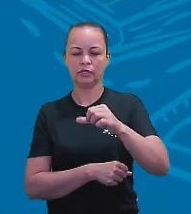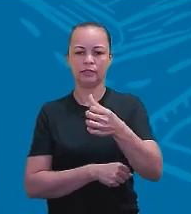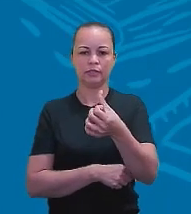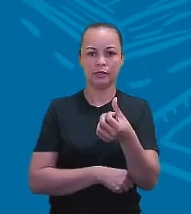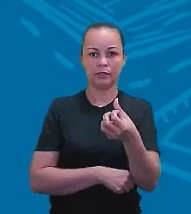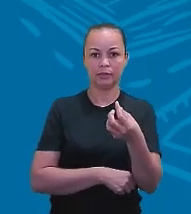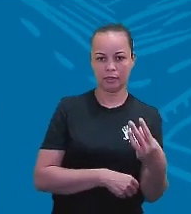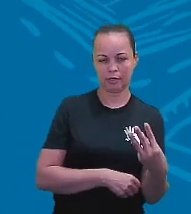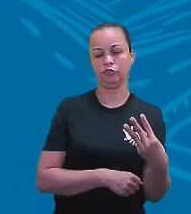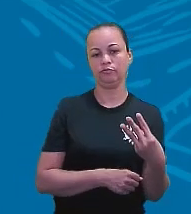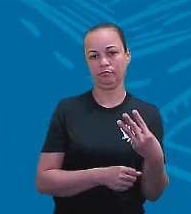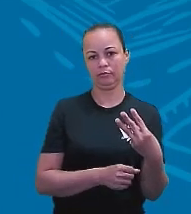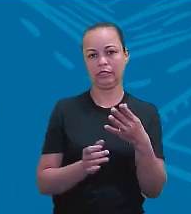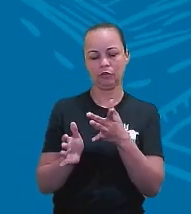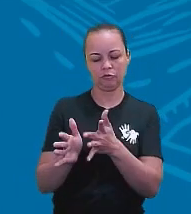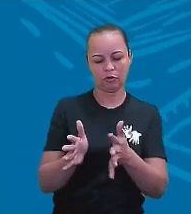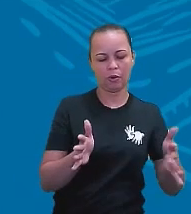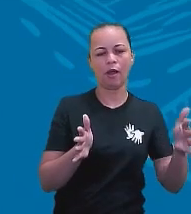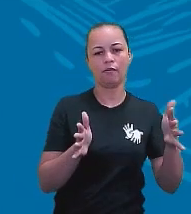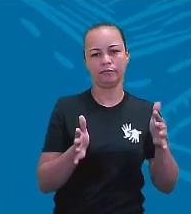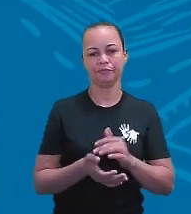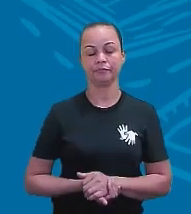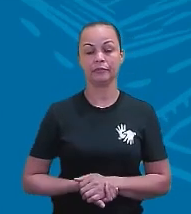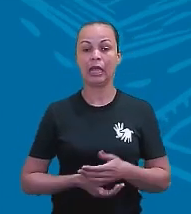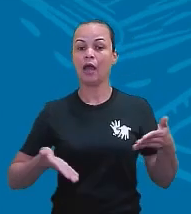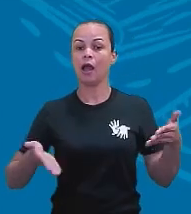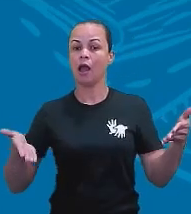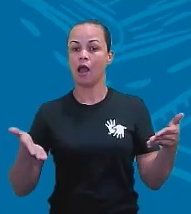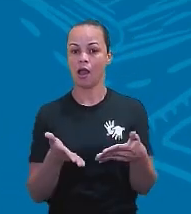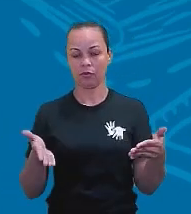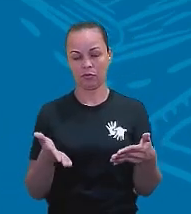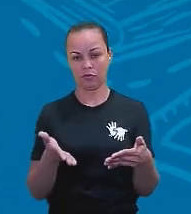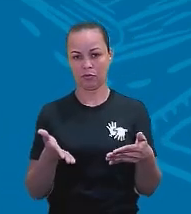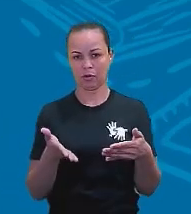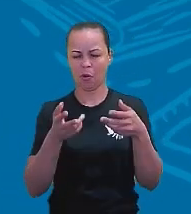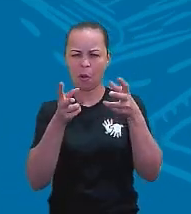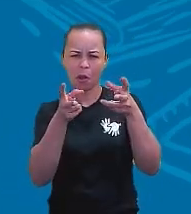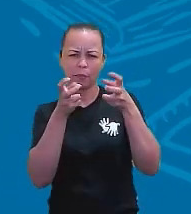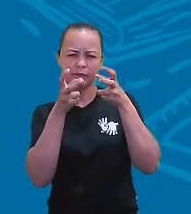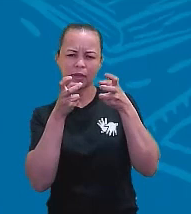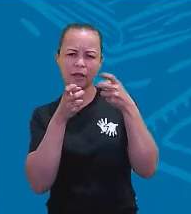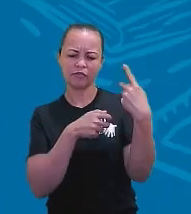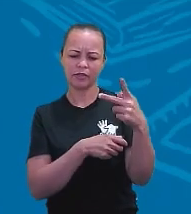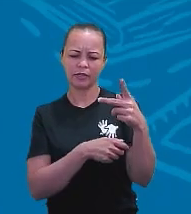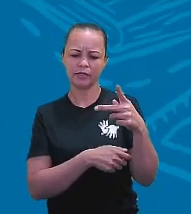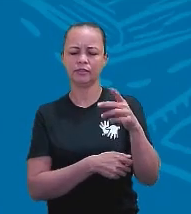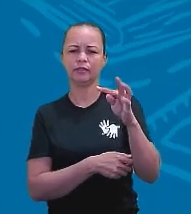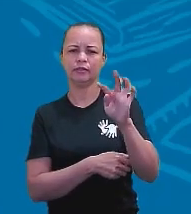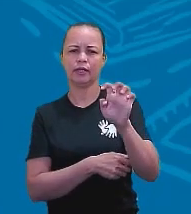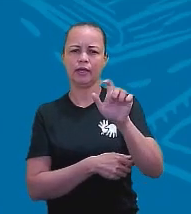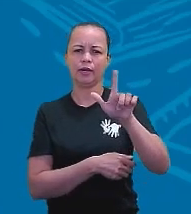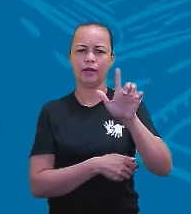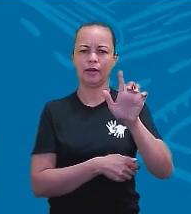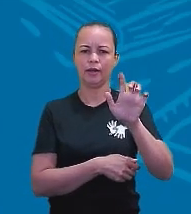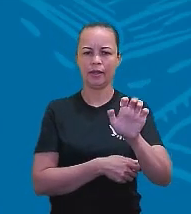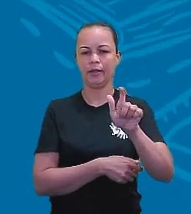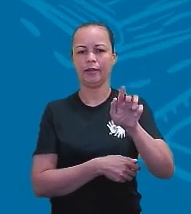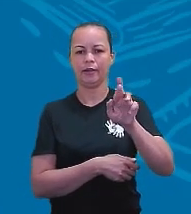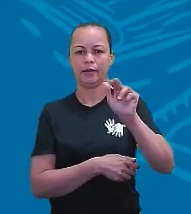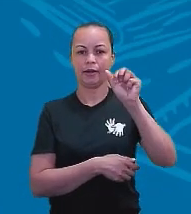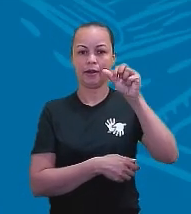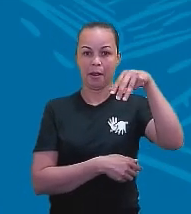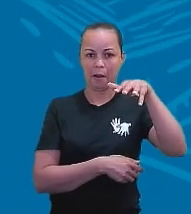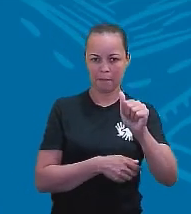essa linha foi se estendendo. Agora, gente, observando aí esse telegrama e sabendo algumas datas, vamos